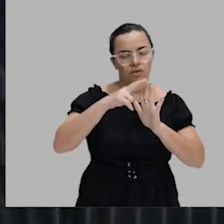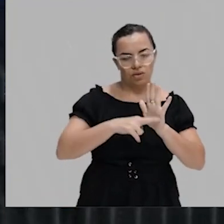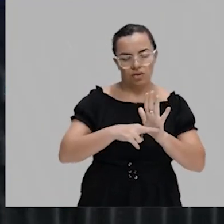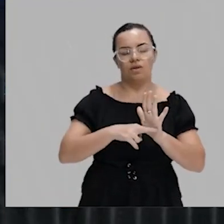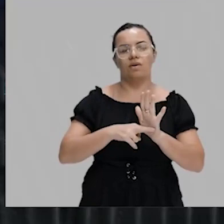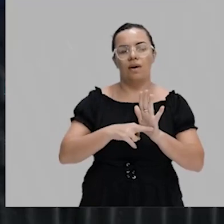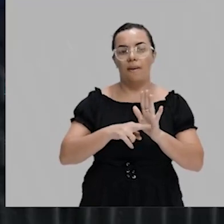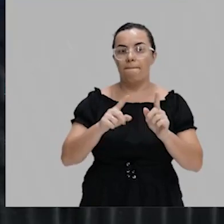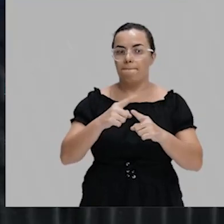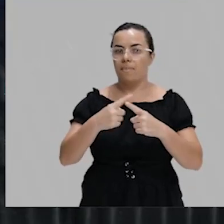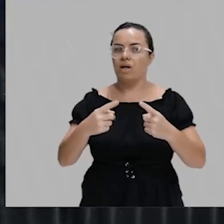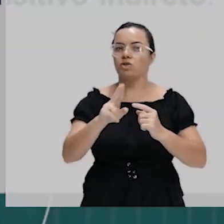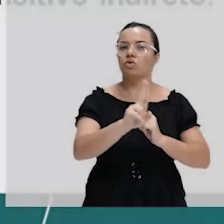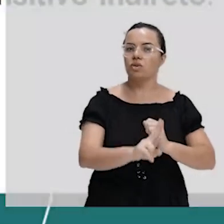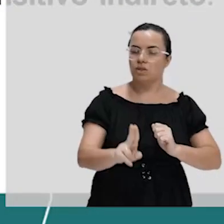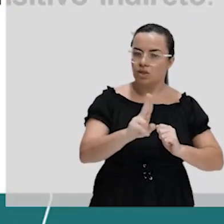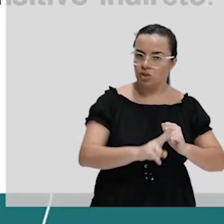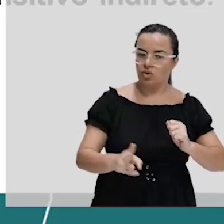tempo.